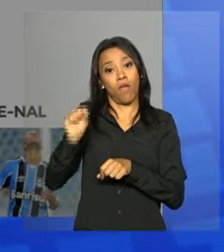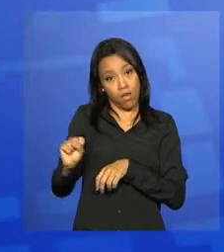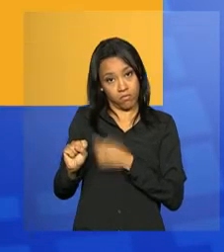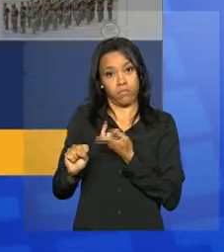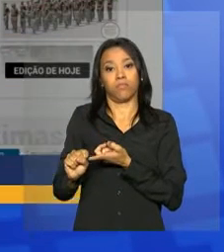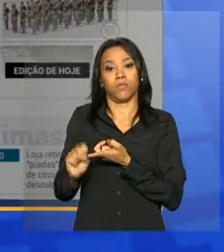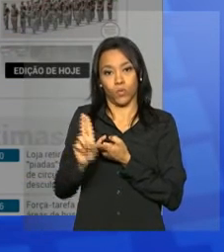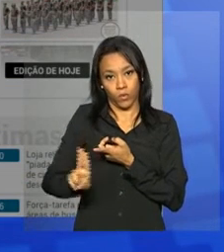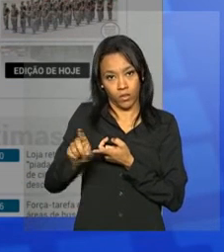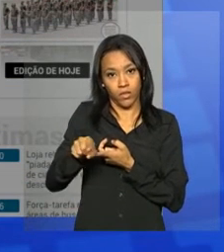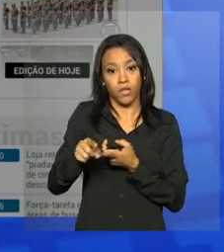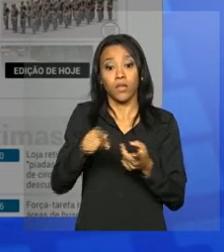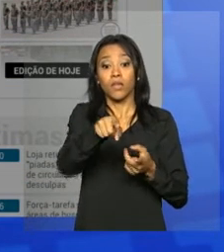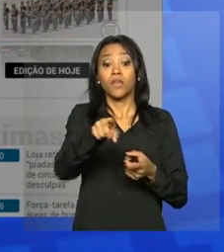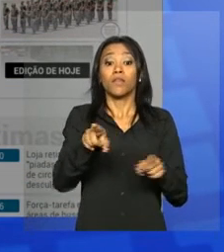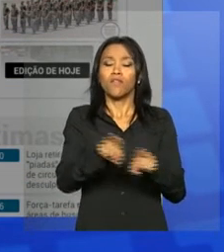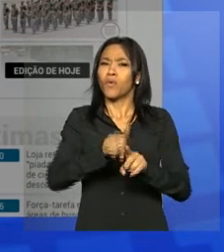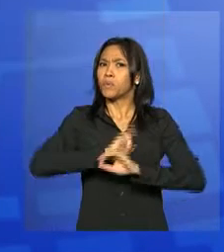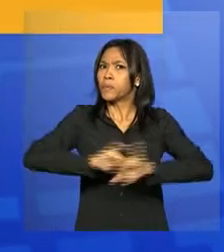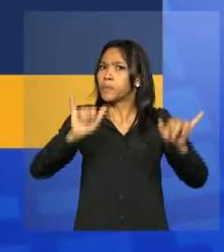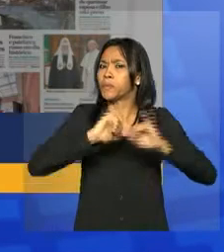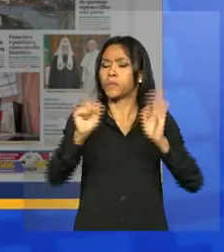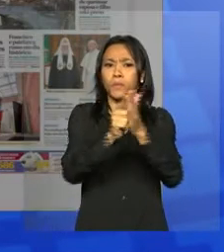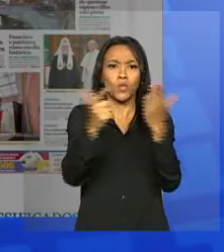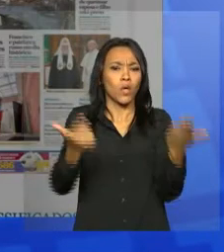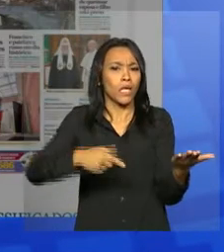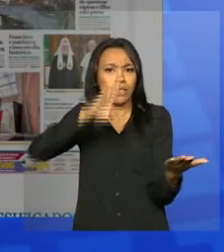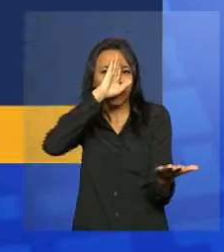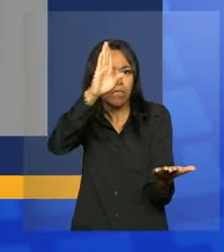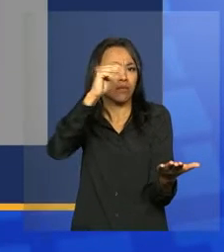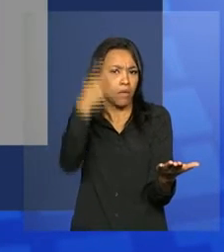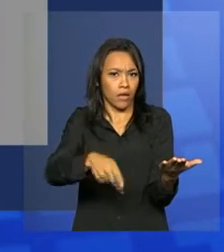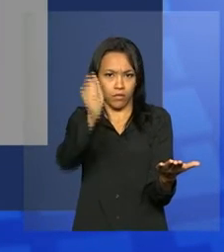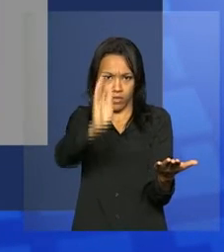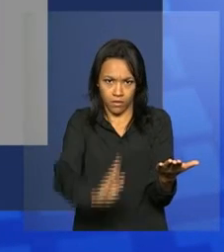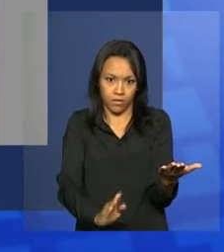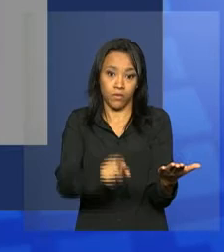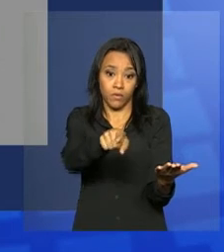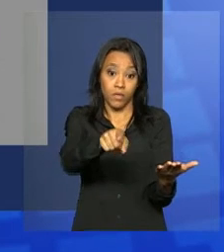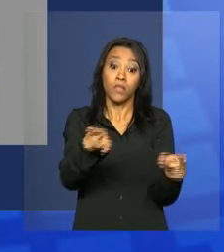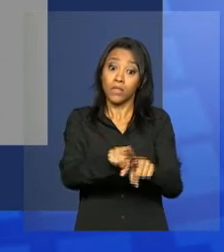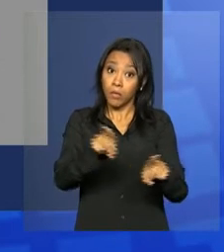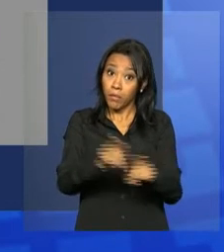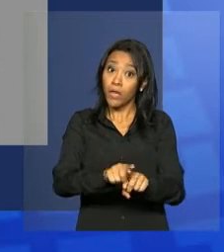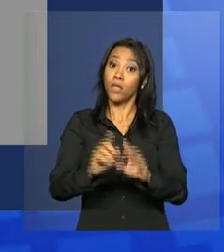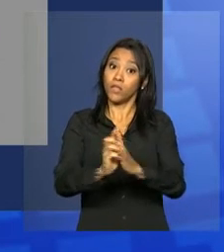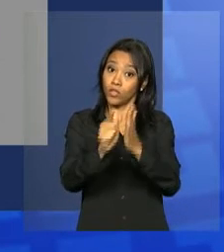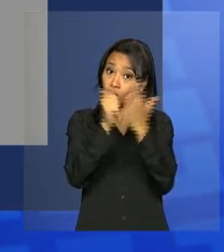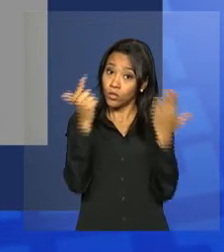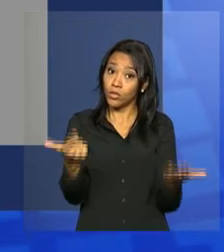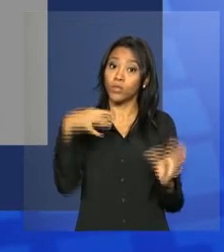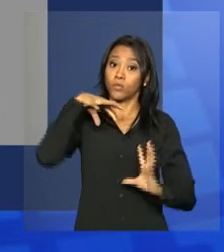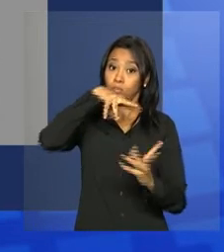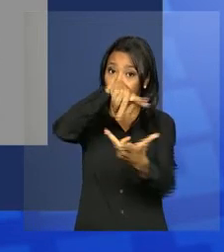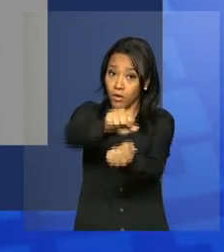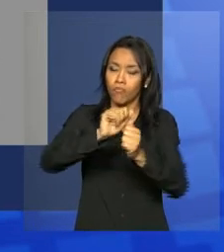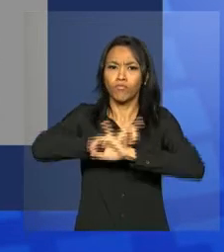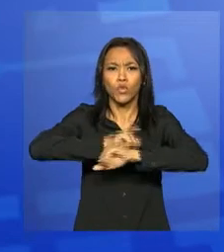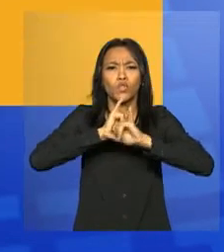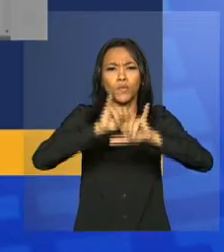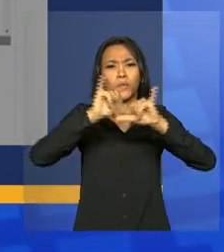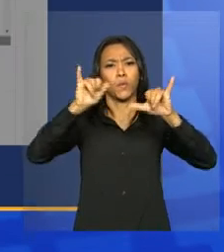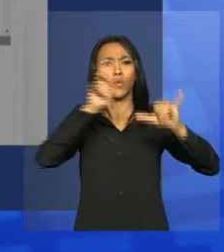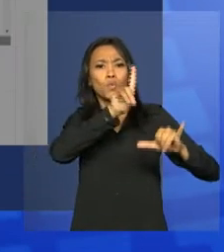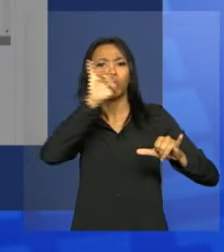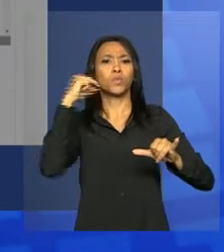mobilização zica 0 foi manchete dos principais jornais do país a imprensa internacional deu ampla cobertura ao dia nacional de